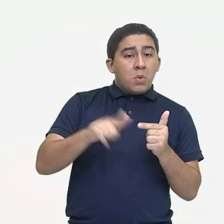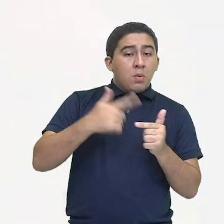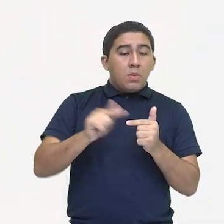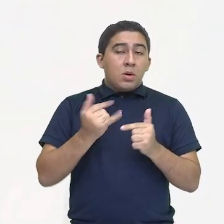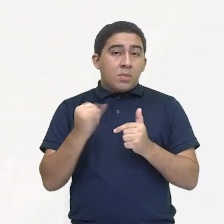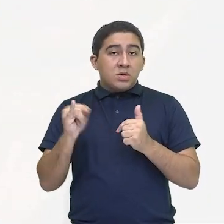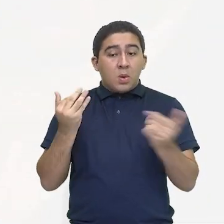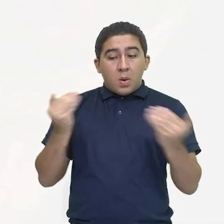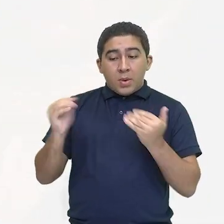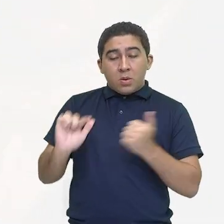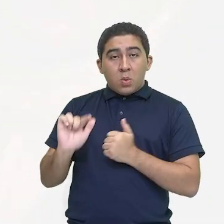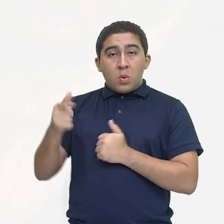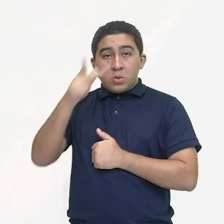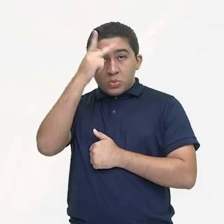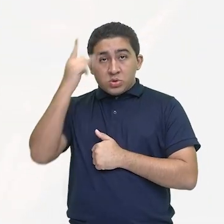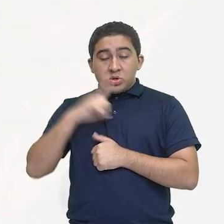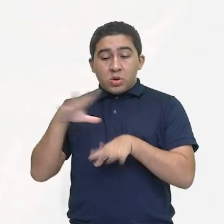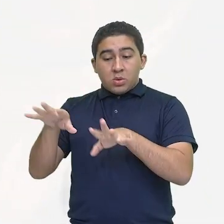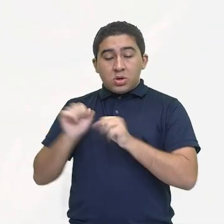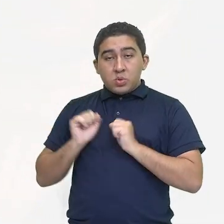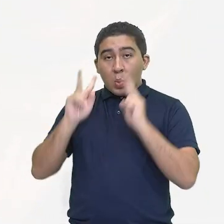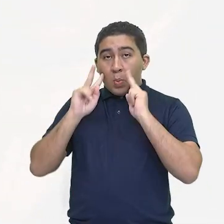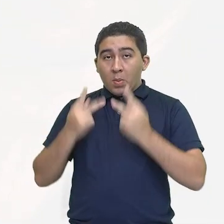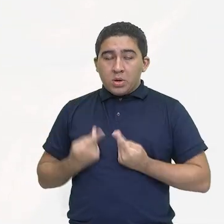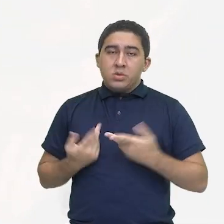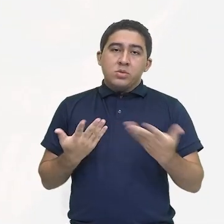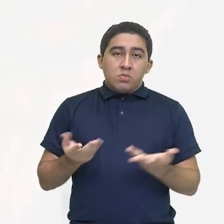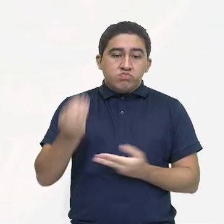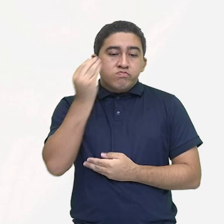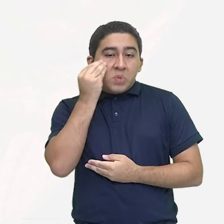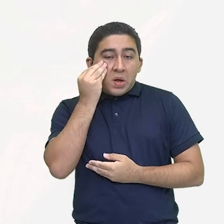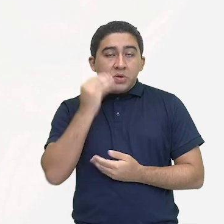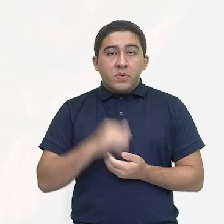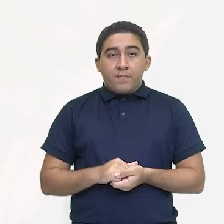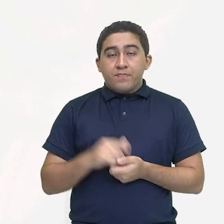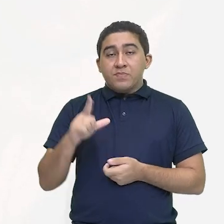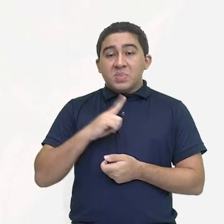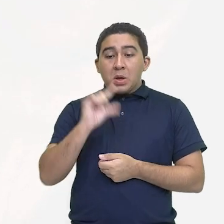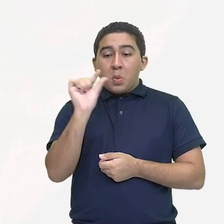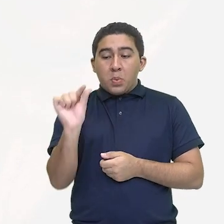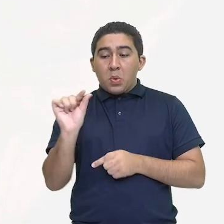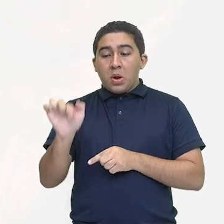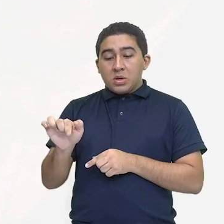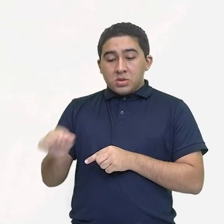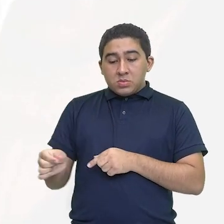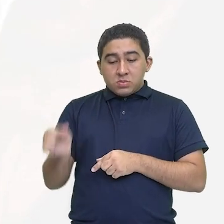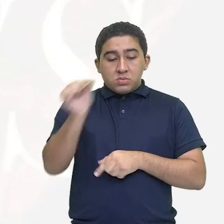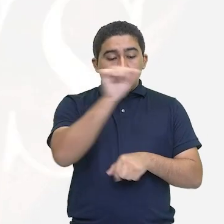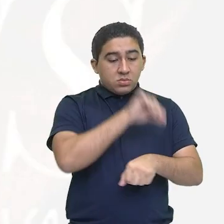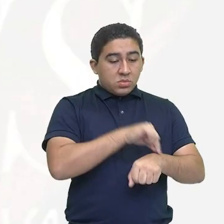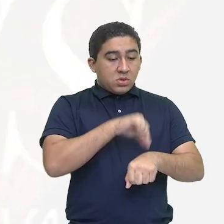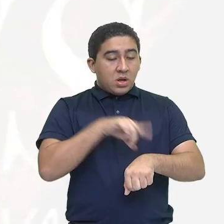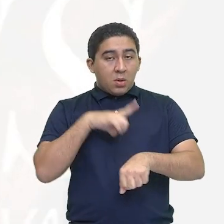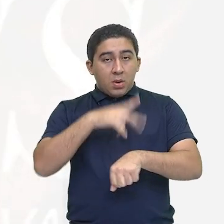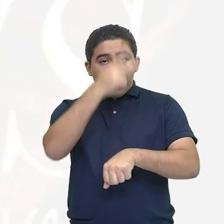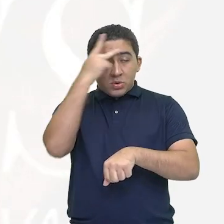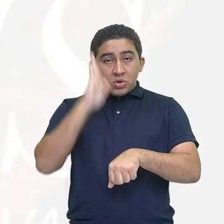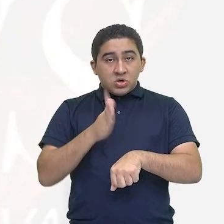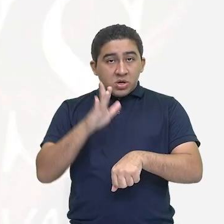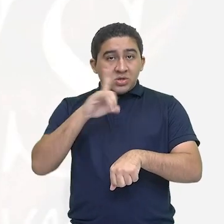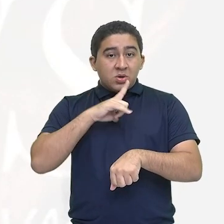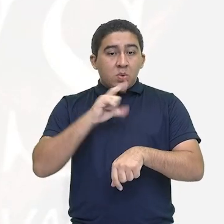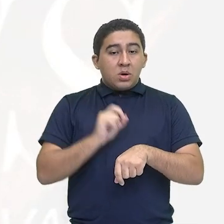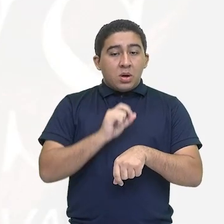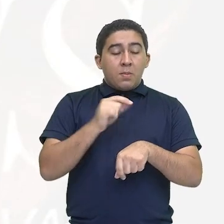doença. Então, ele fez um teste. Aplicou uma pequena dose dessa varíola bovina numa pessoa que